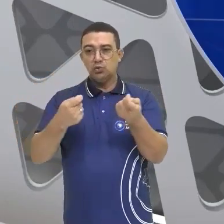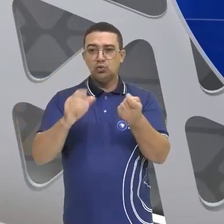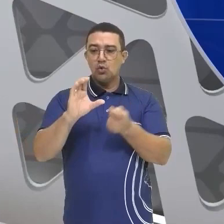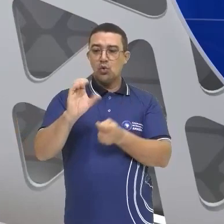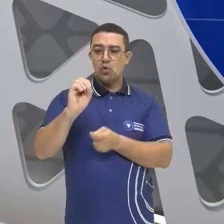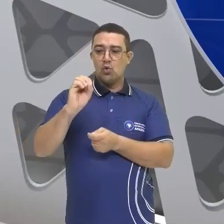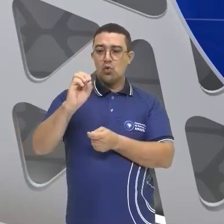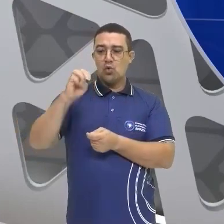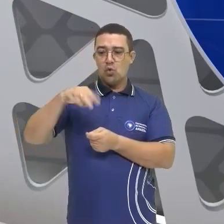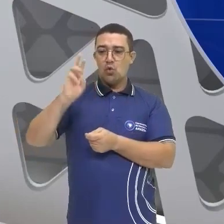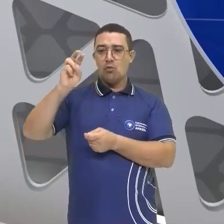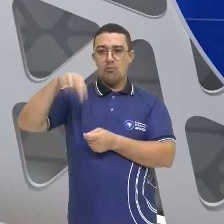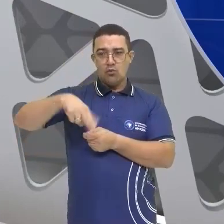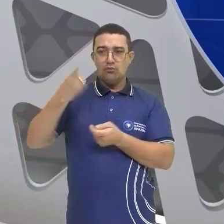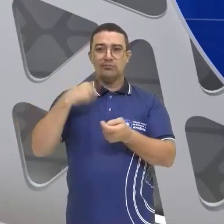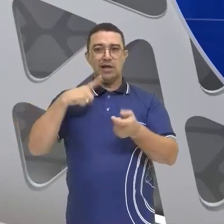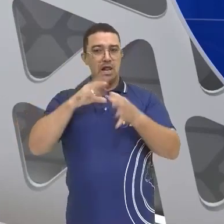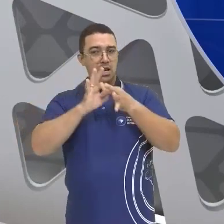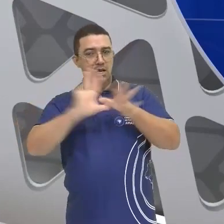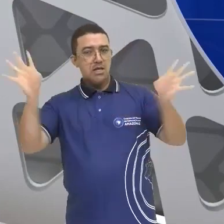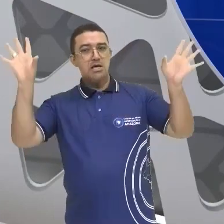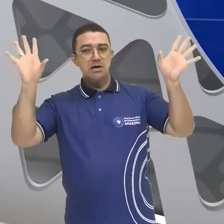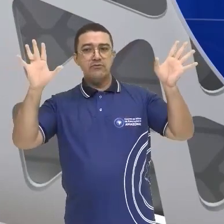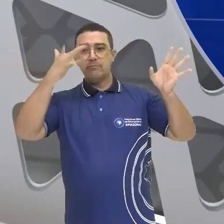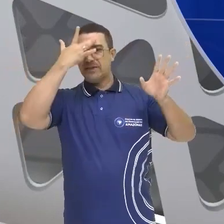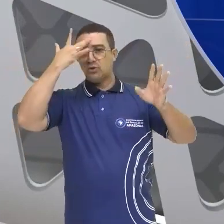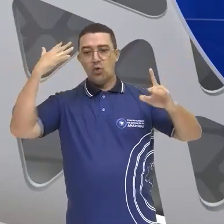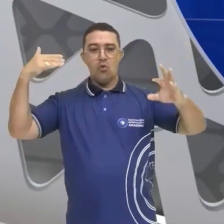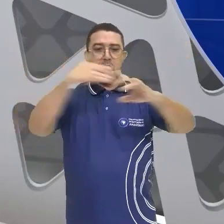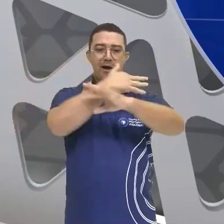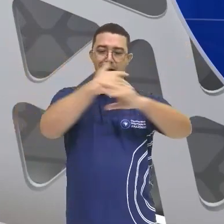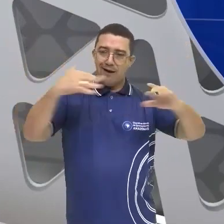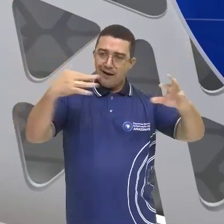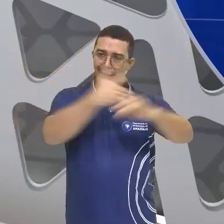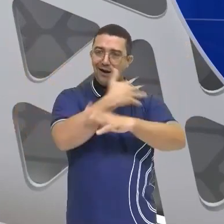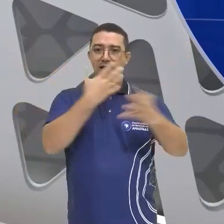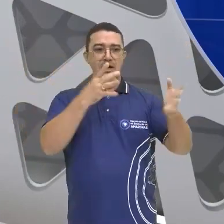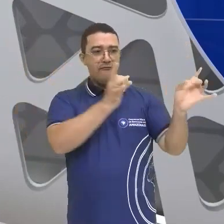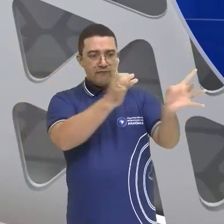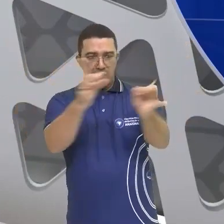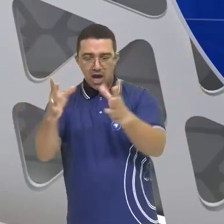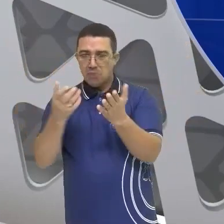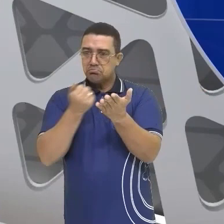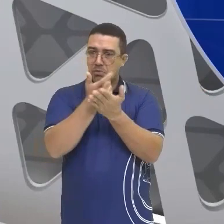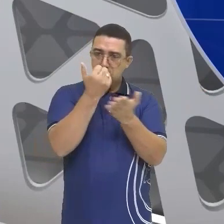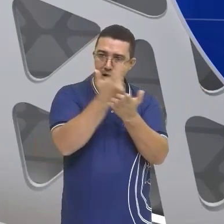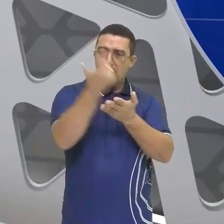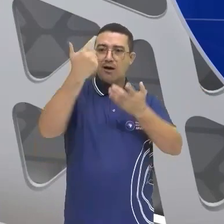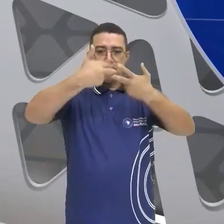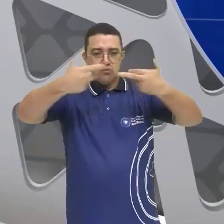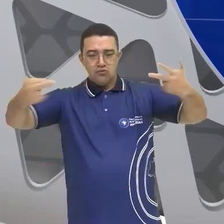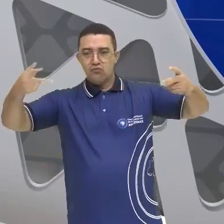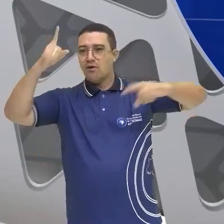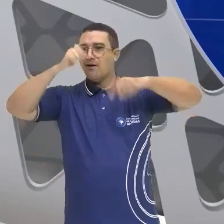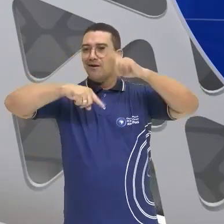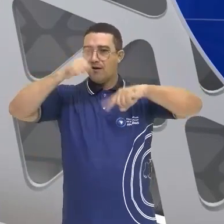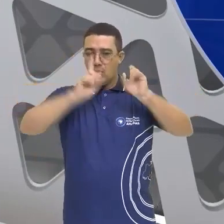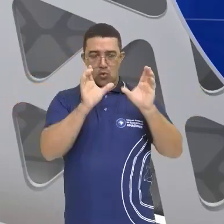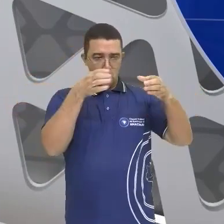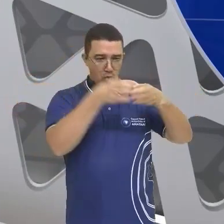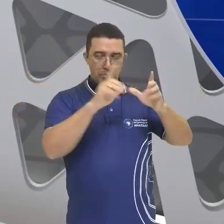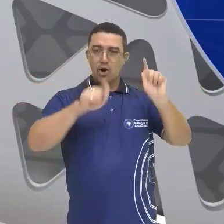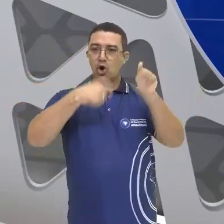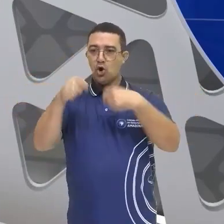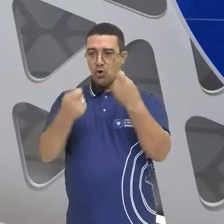A circulação de pessoas, mercadorias, capital, pelos países que fazem parte desse bloco econômico que se